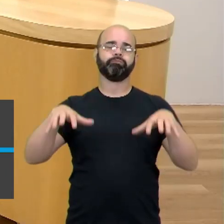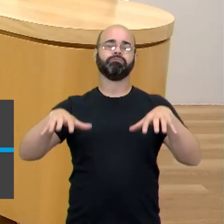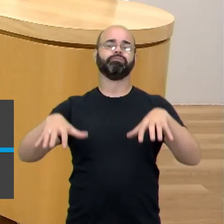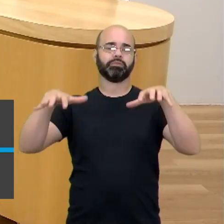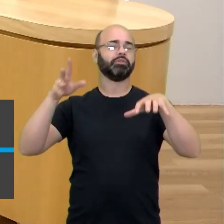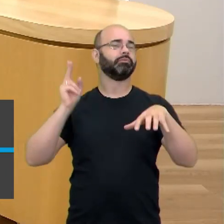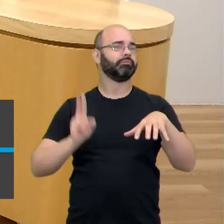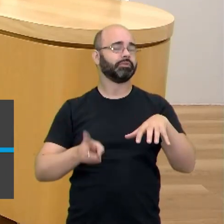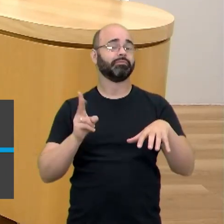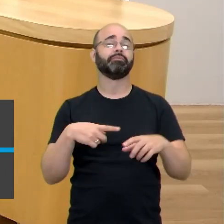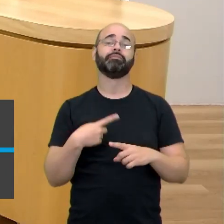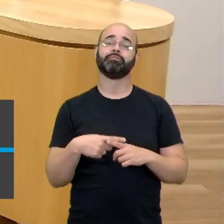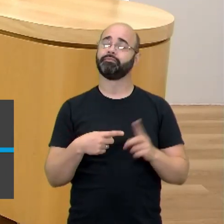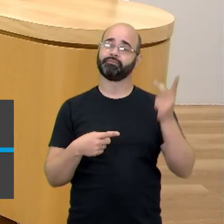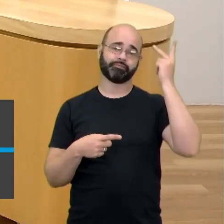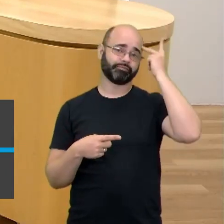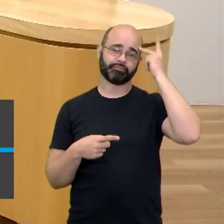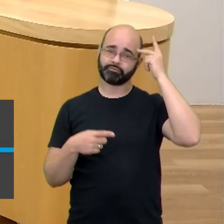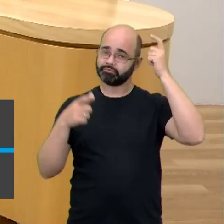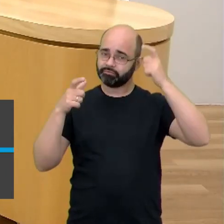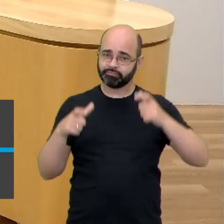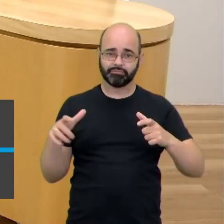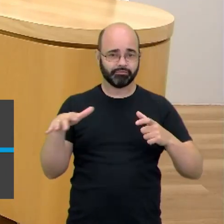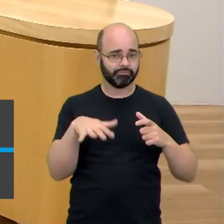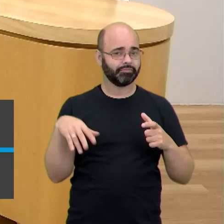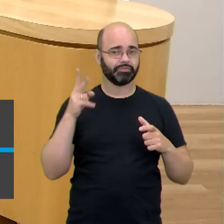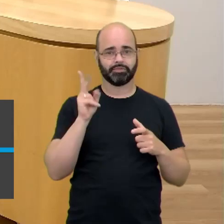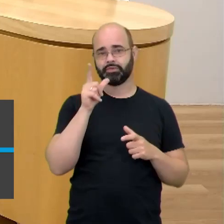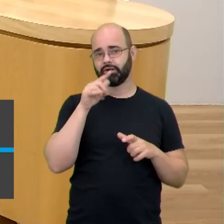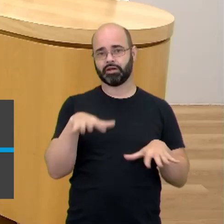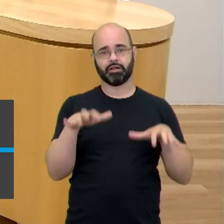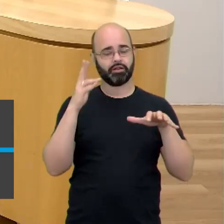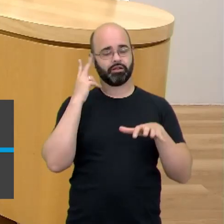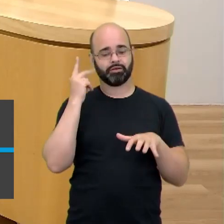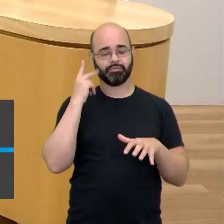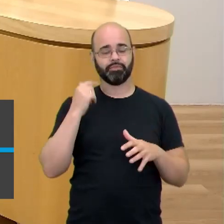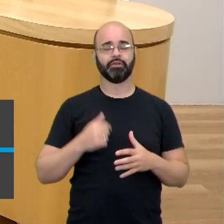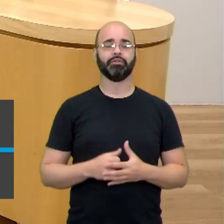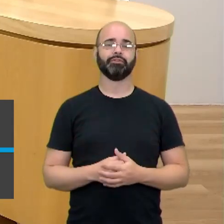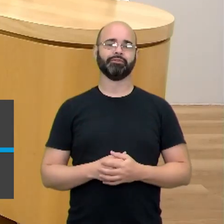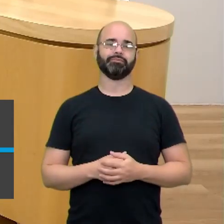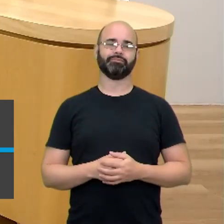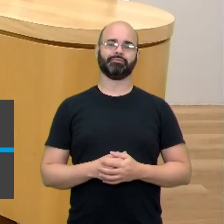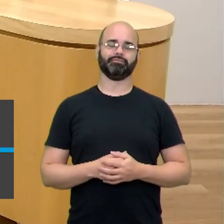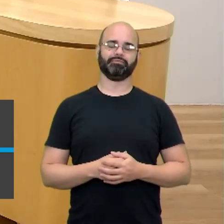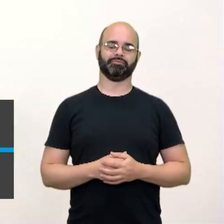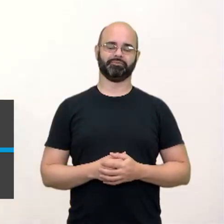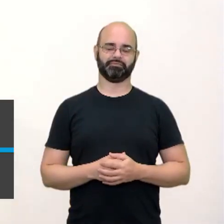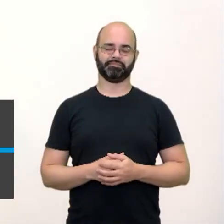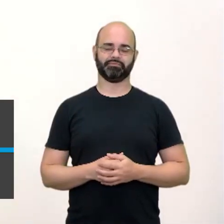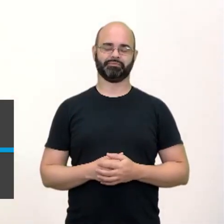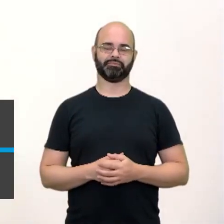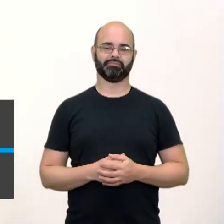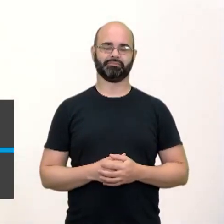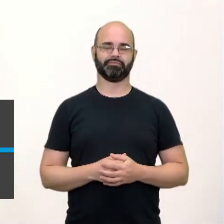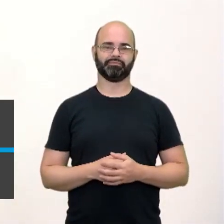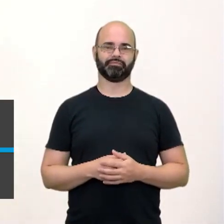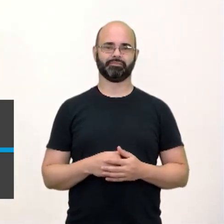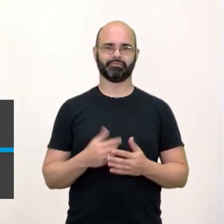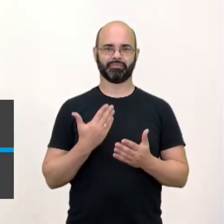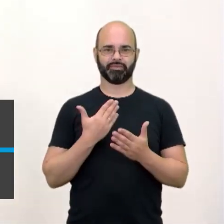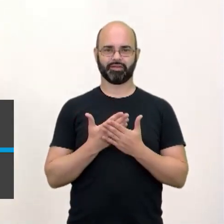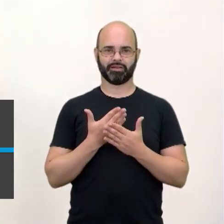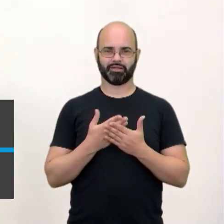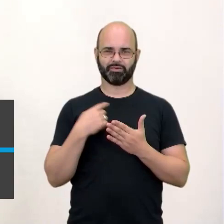Das mesmas enchentes, porque é uma questão topográfica. Né? E o que nos remete aqui, para a gente de repente centrar um pouquinho mais a